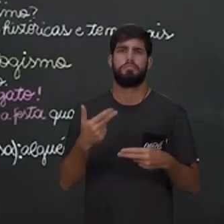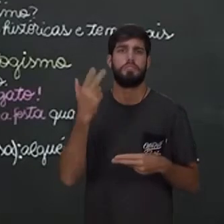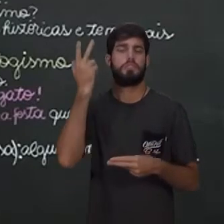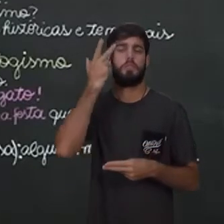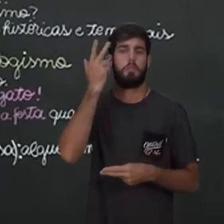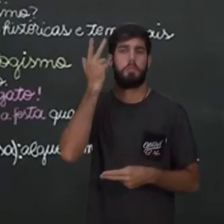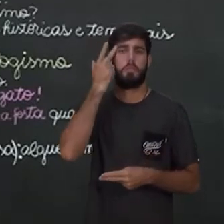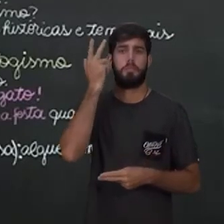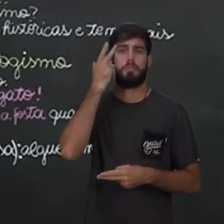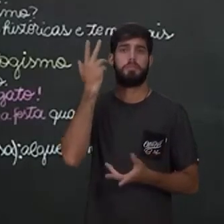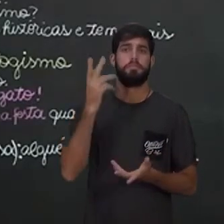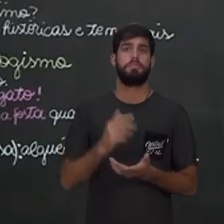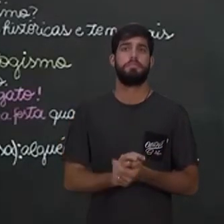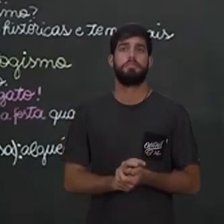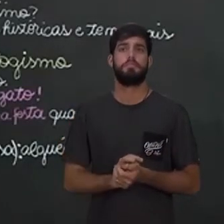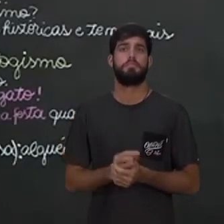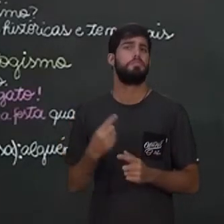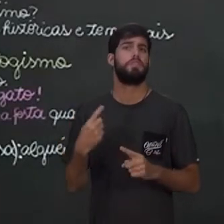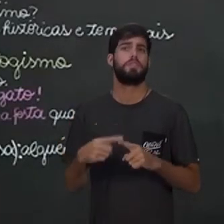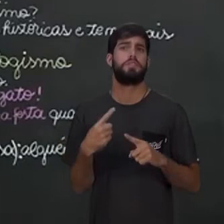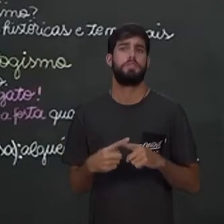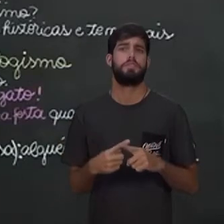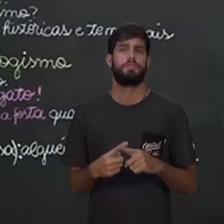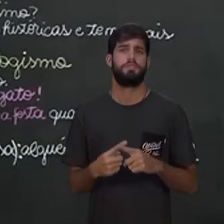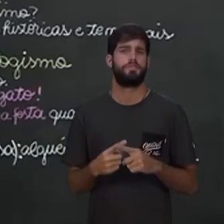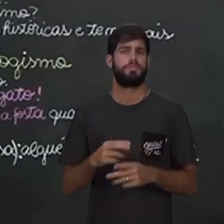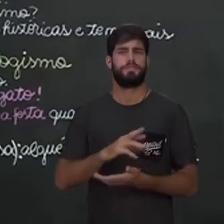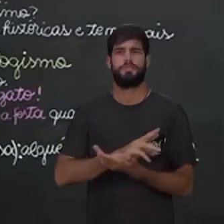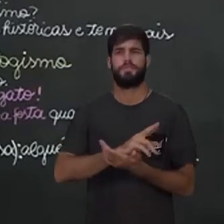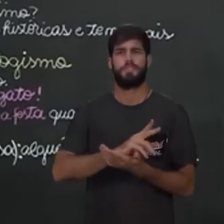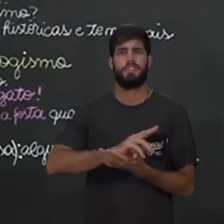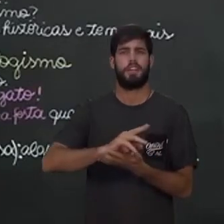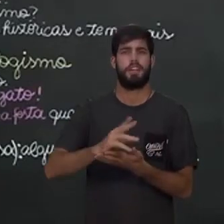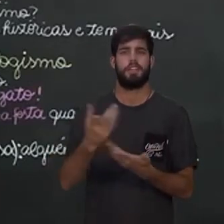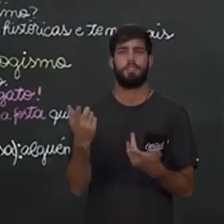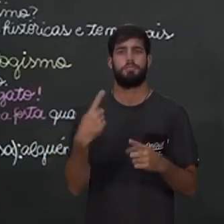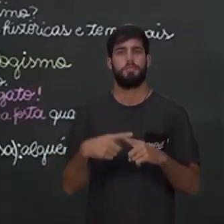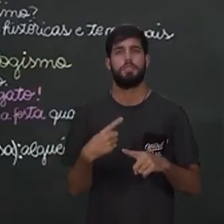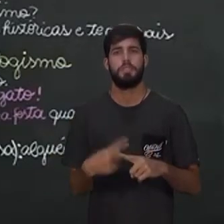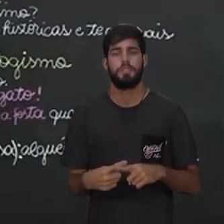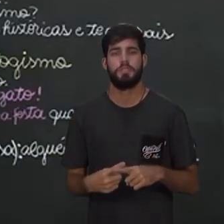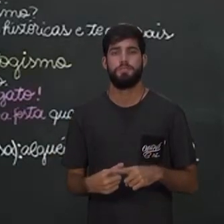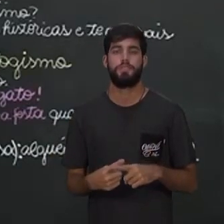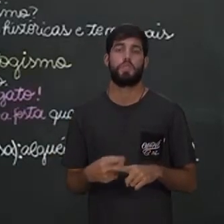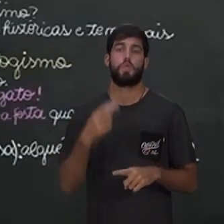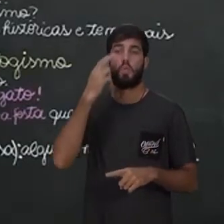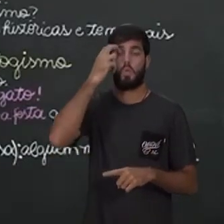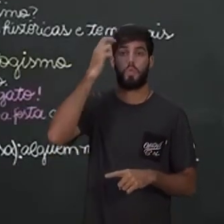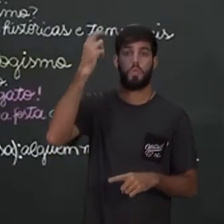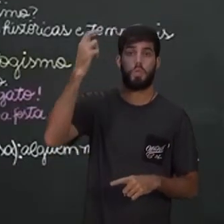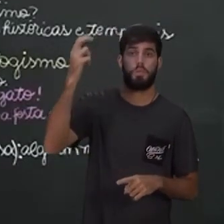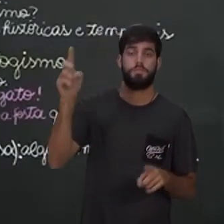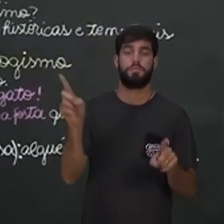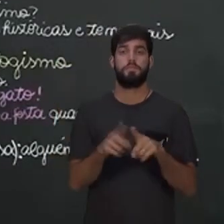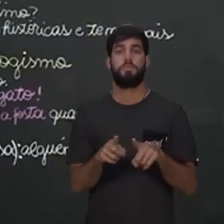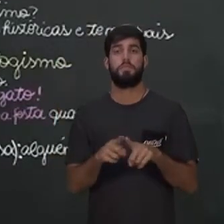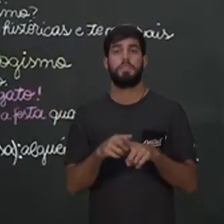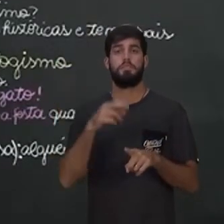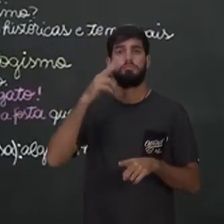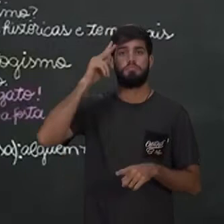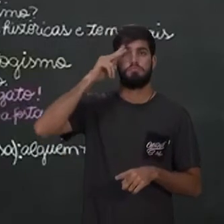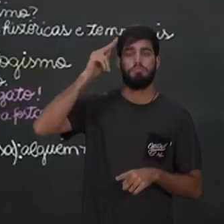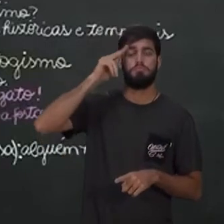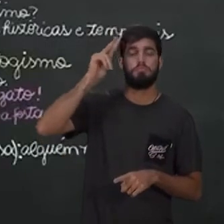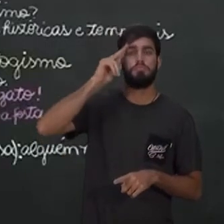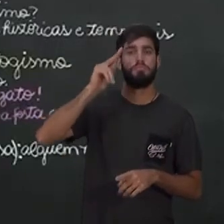usual. E que razões nós temos para isso? Nós temos várias razões. Nós temos razões culturais, nós temos razões históricas, nós